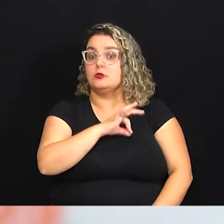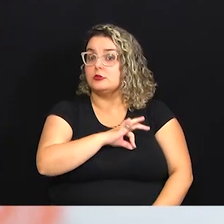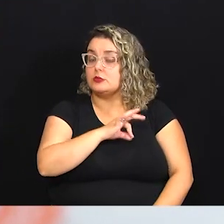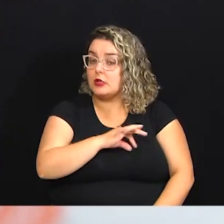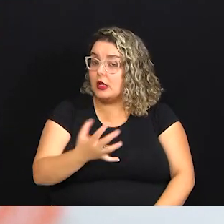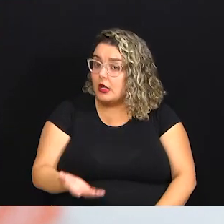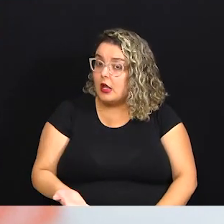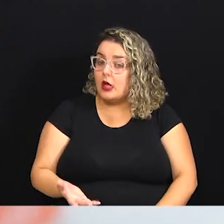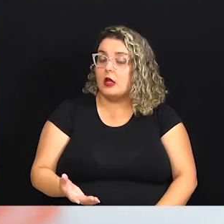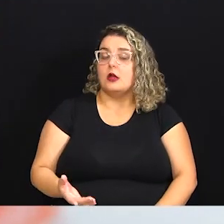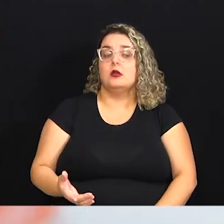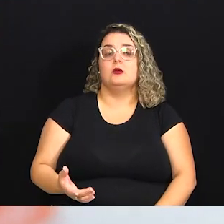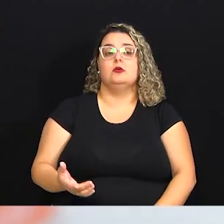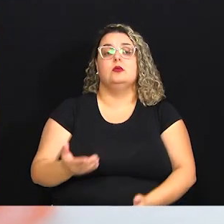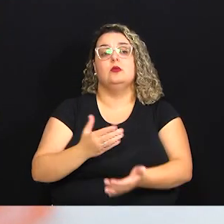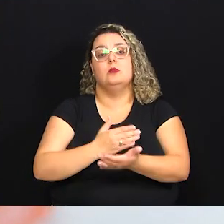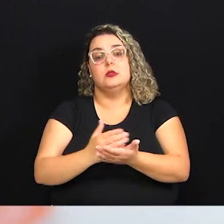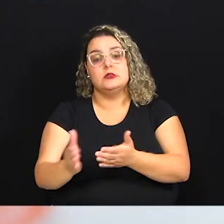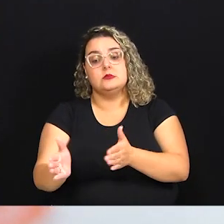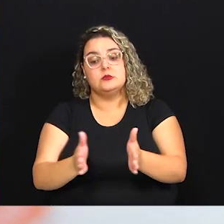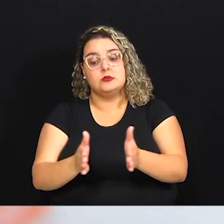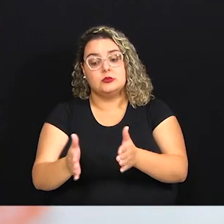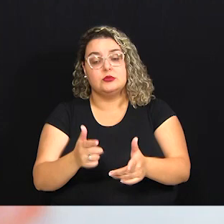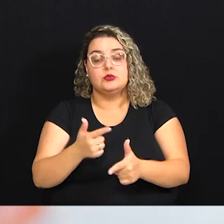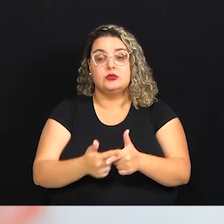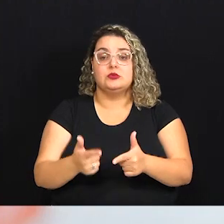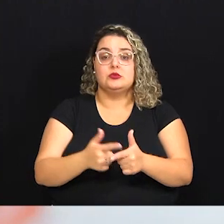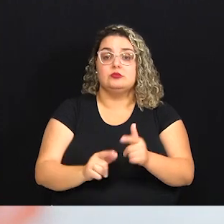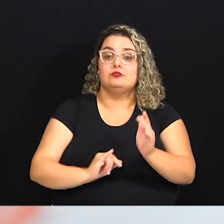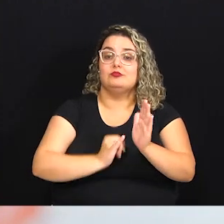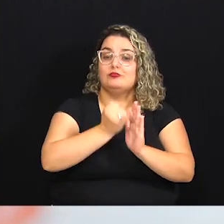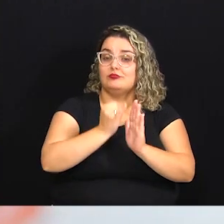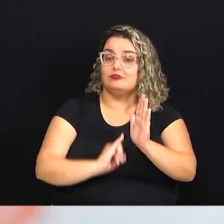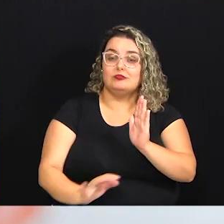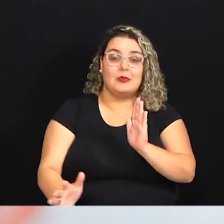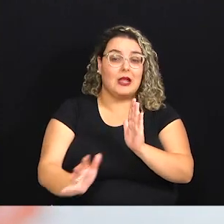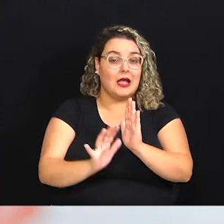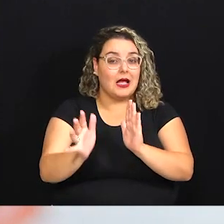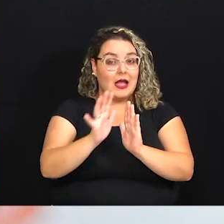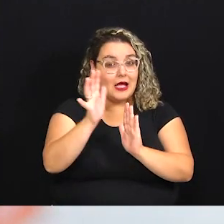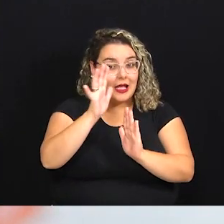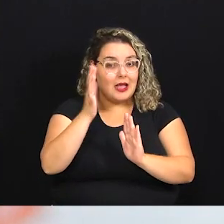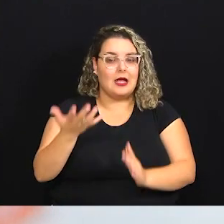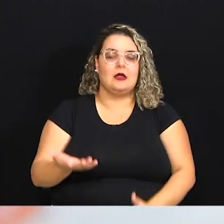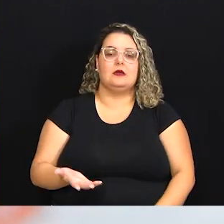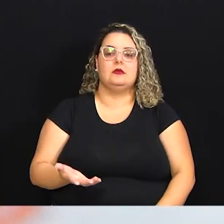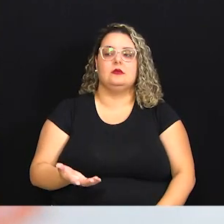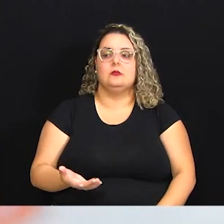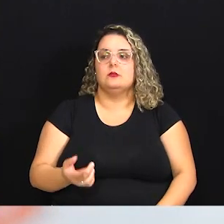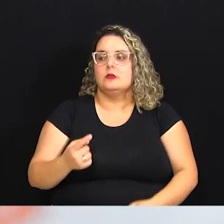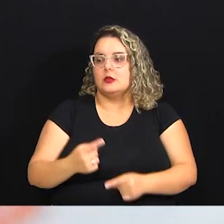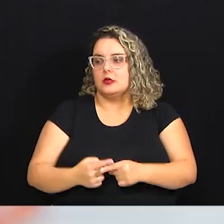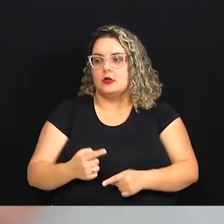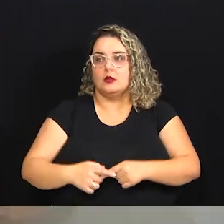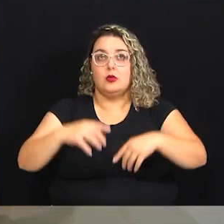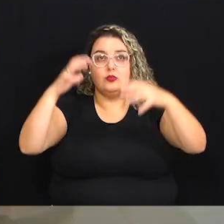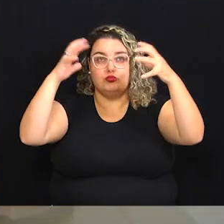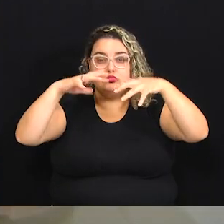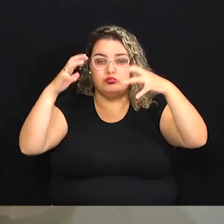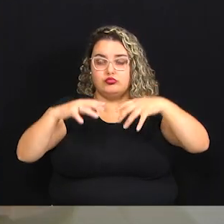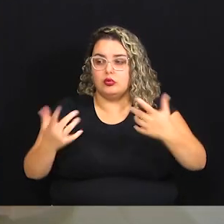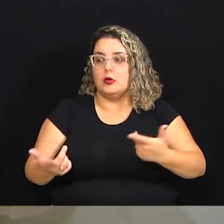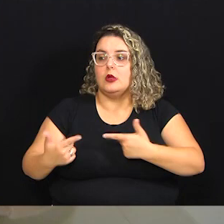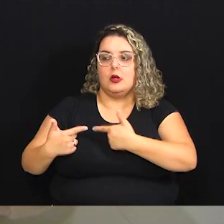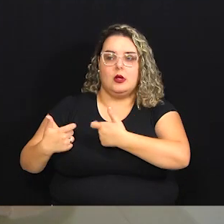de receitas. Nós passamos agora por um problema de inflação alta em função das secas,